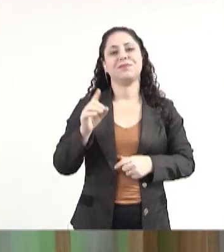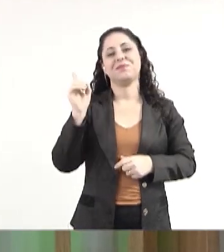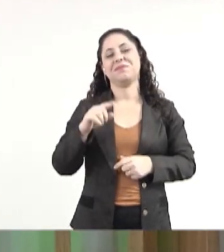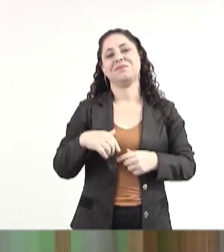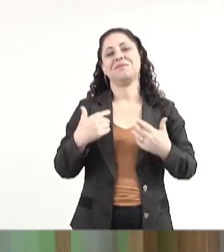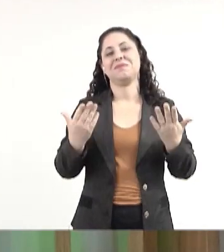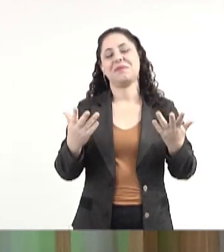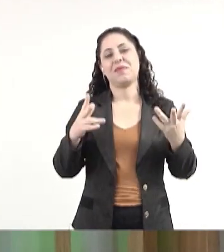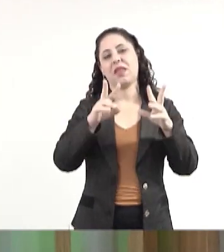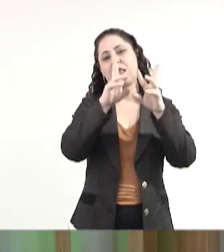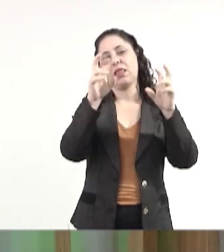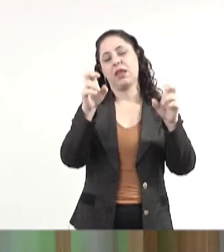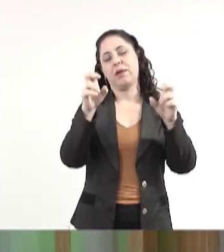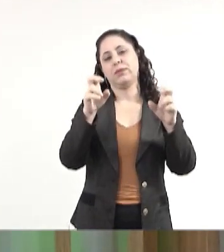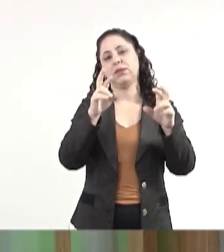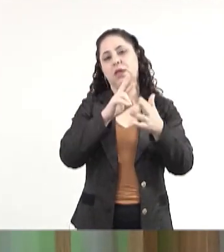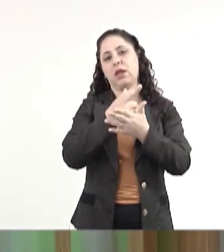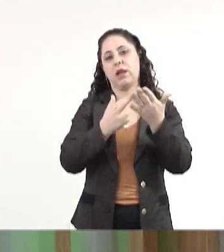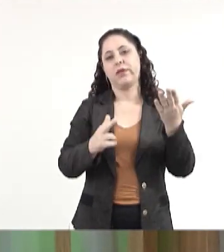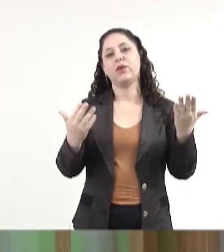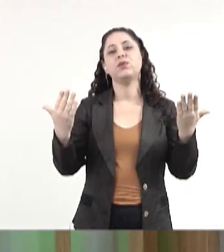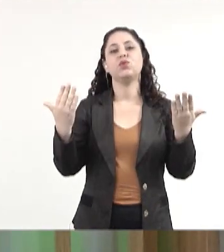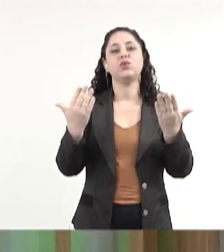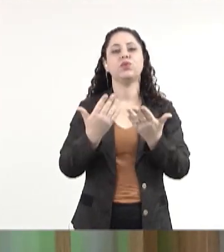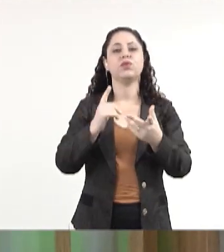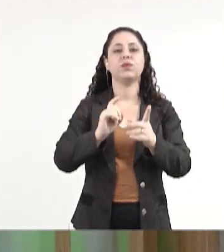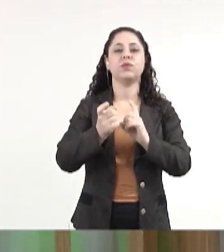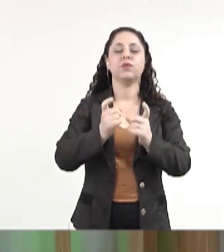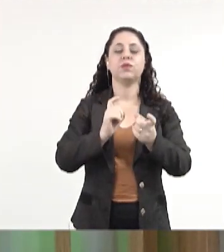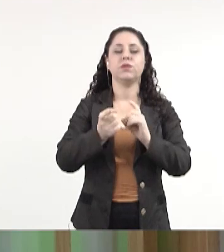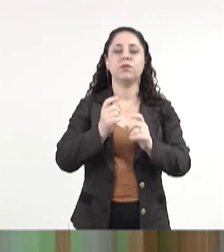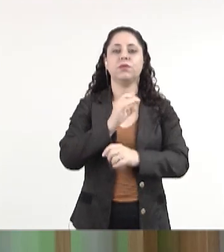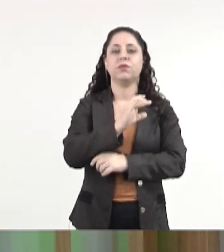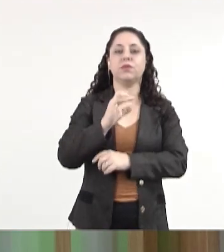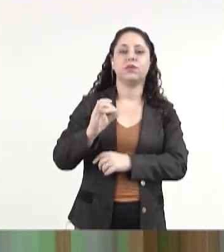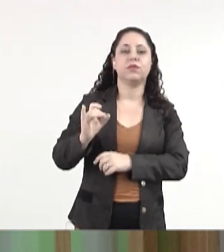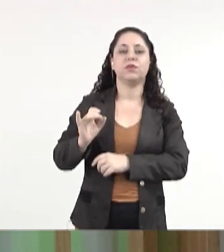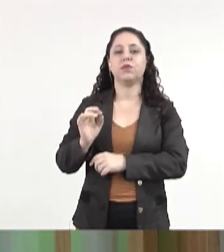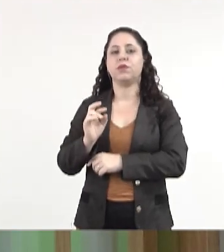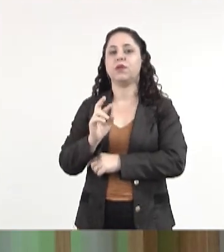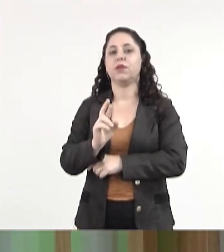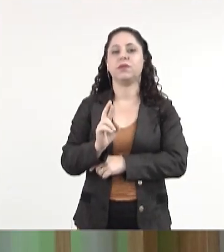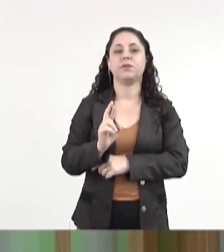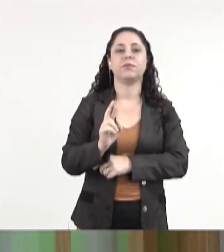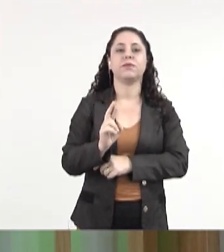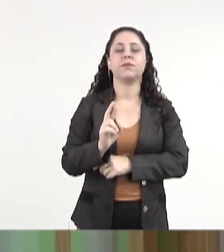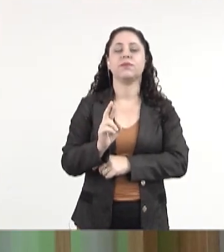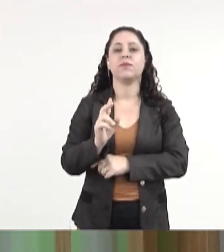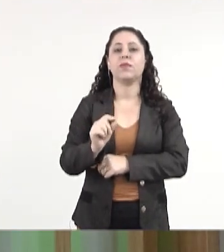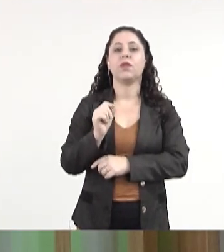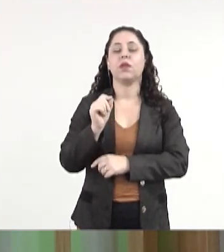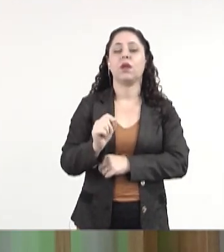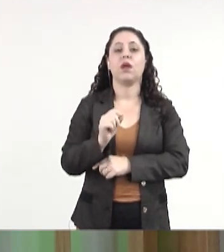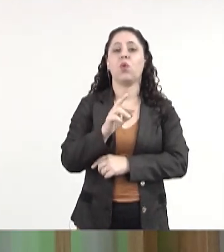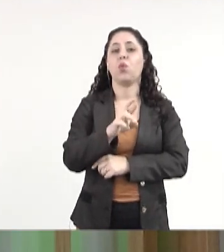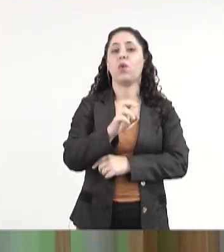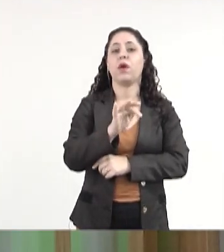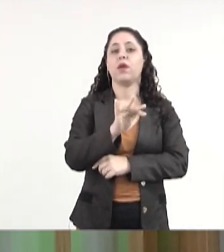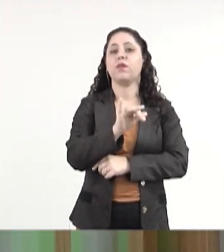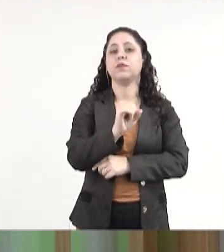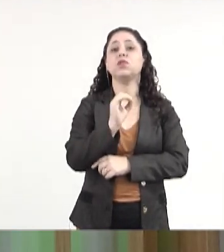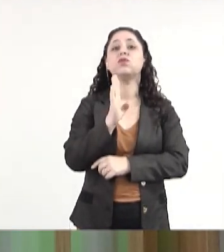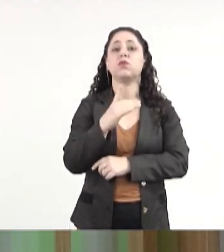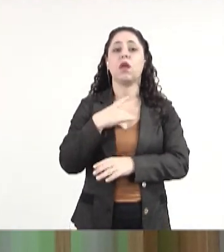Então é isso, matérias que foram relatadas na reunião de hoje da Comissão de Constituição, Justiça e Redação, a do Refis,